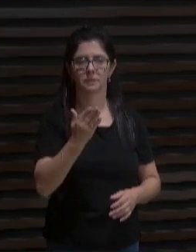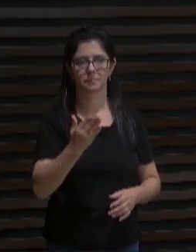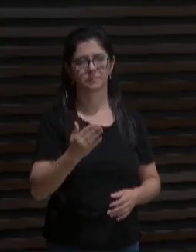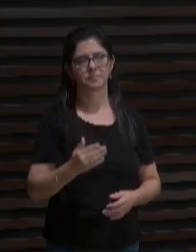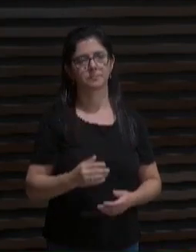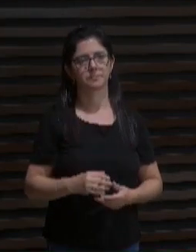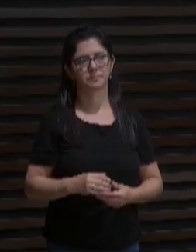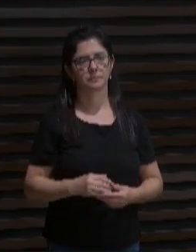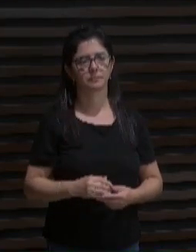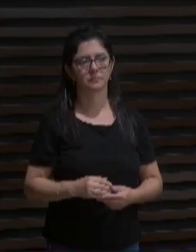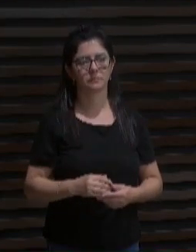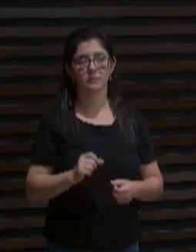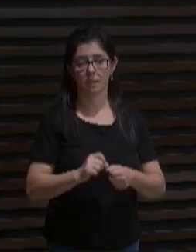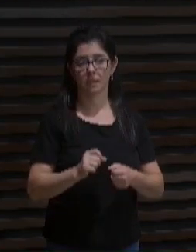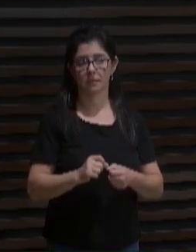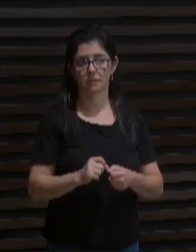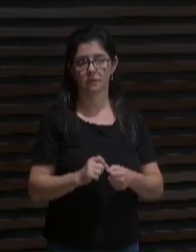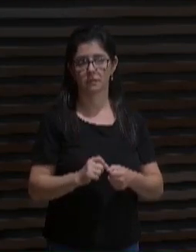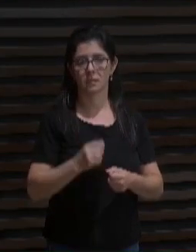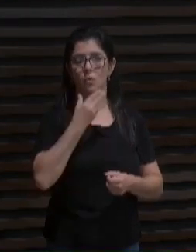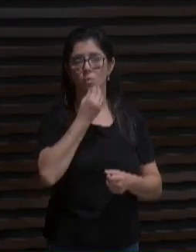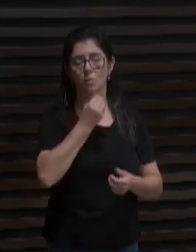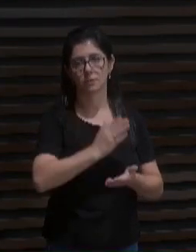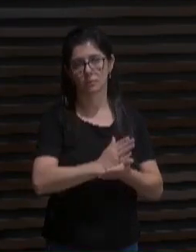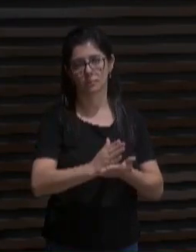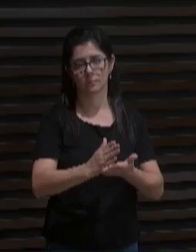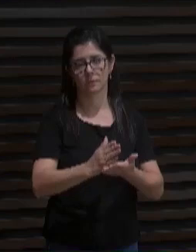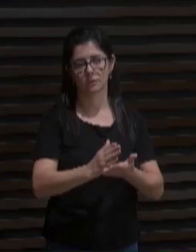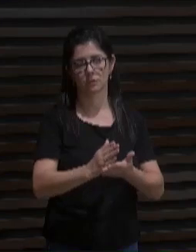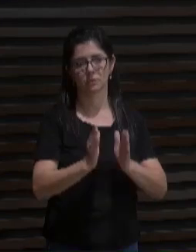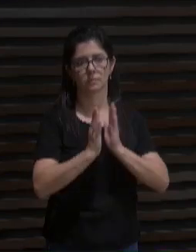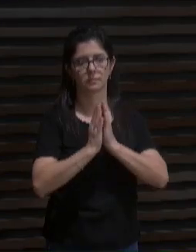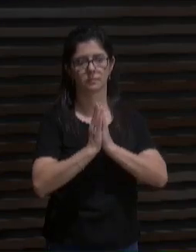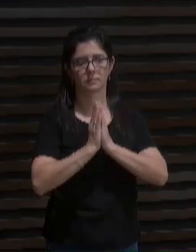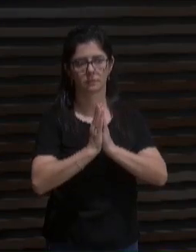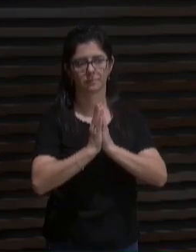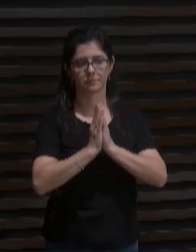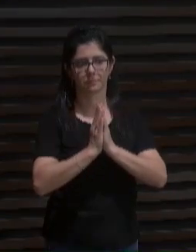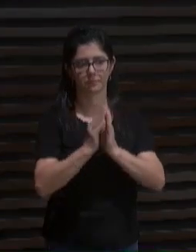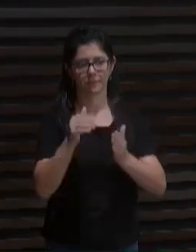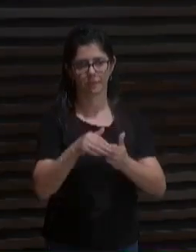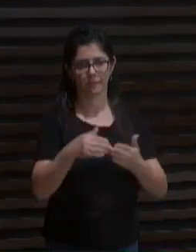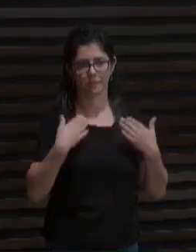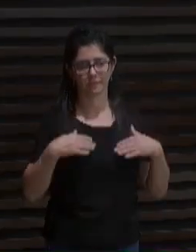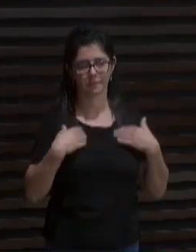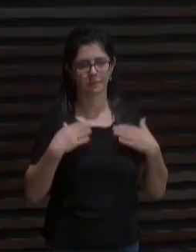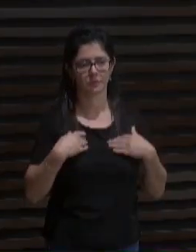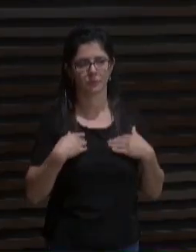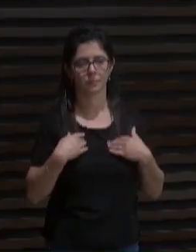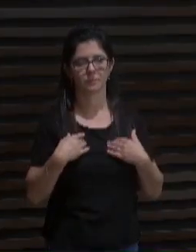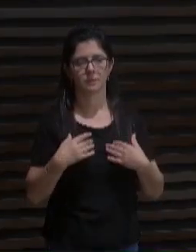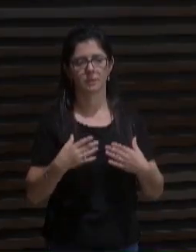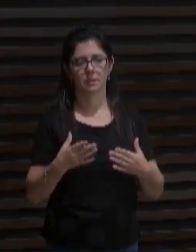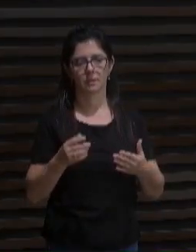E ele começou a pedir até descansar. Levou um mês para descansar e depois ele passou a